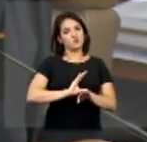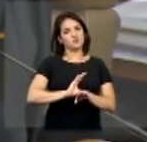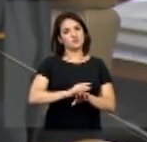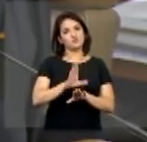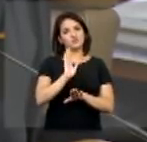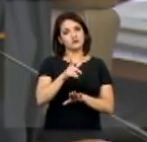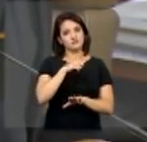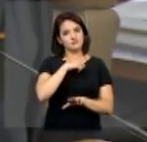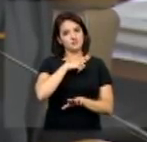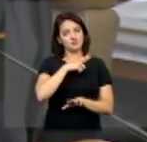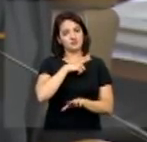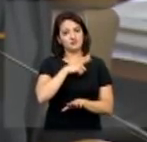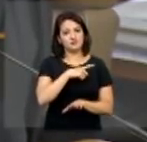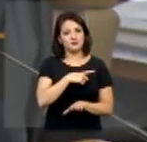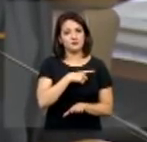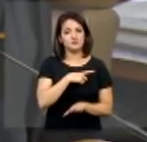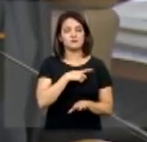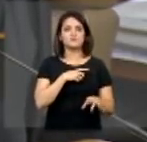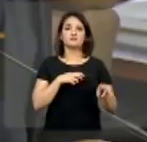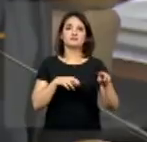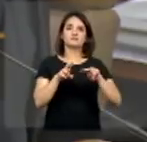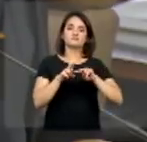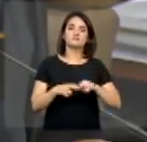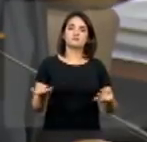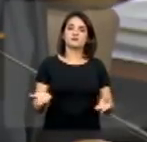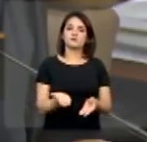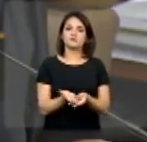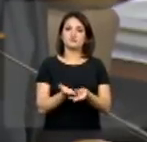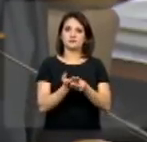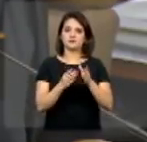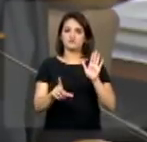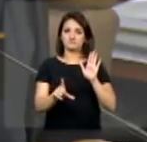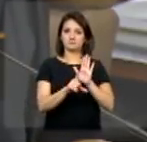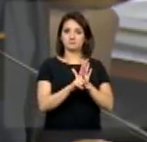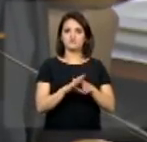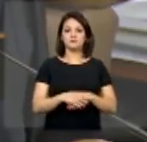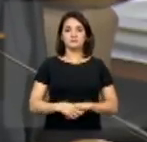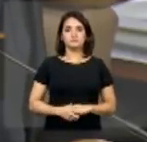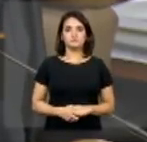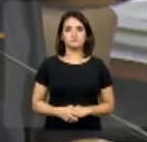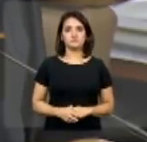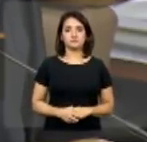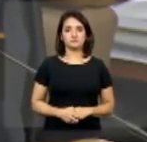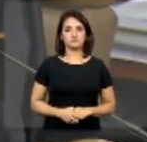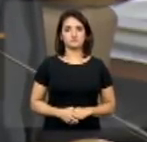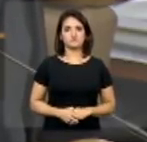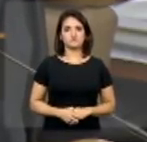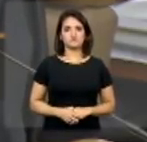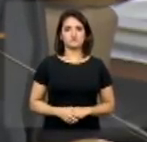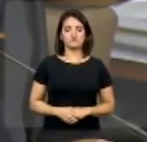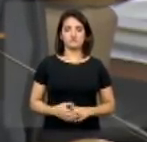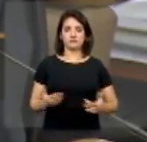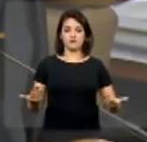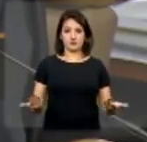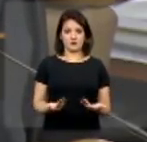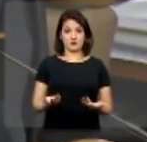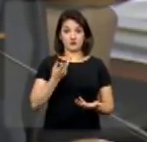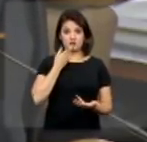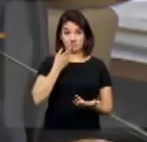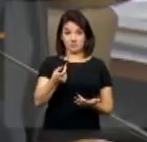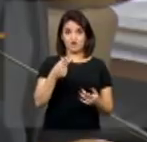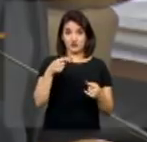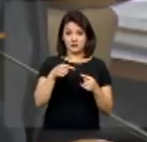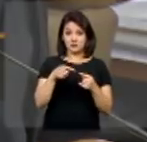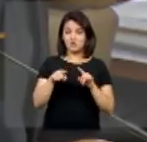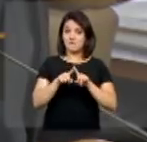como decorrência do devido processo legal vou examinar agora este ponto mas antes